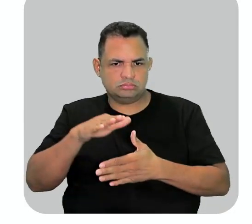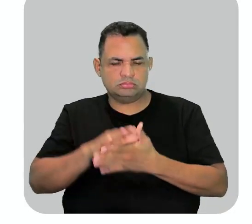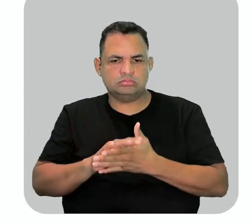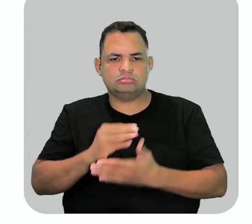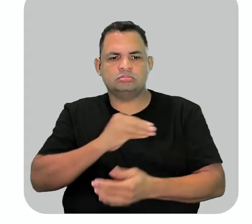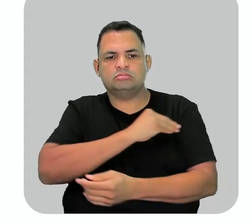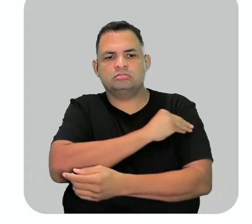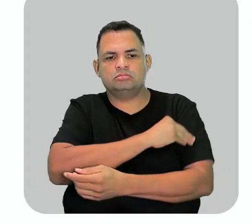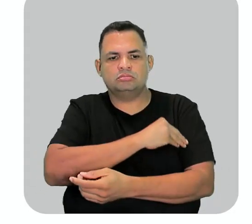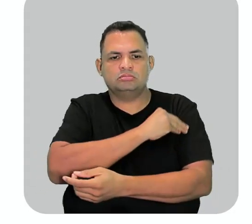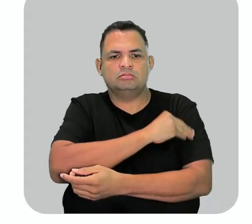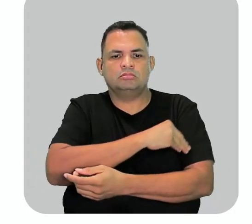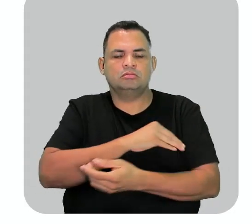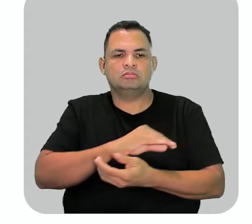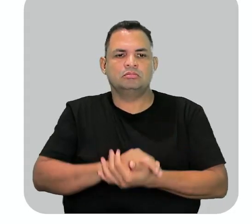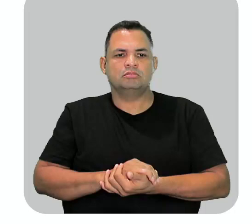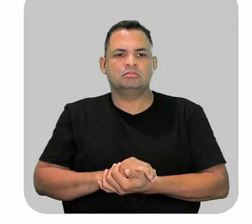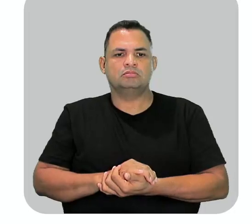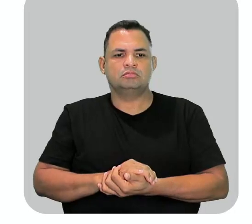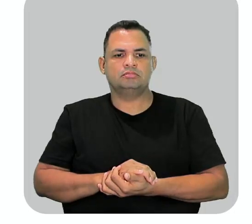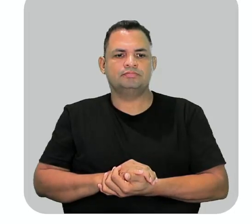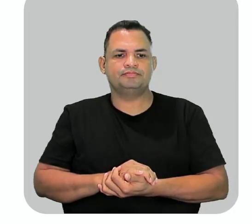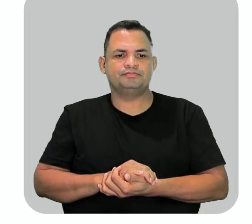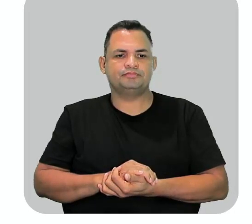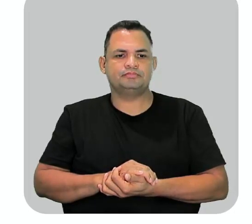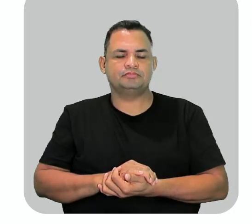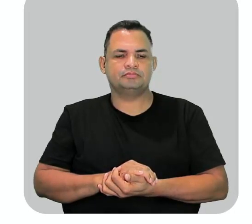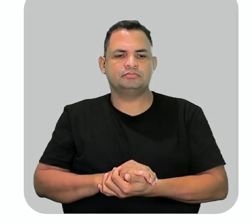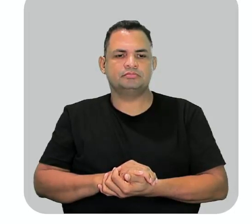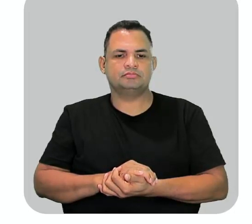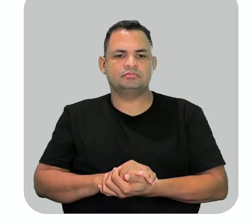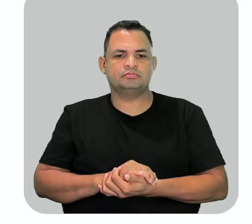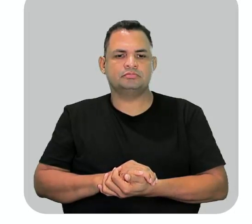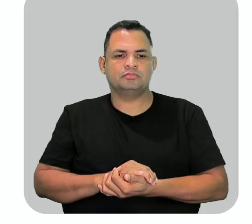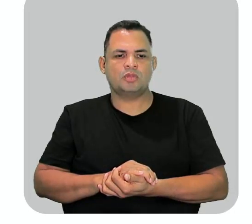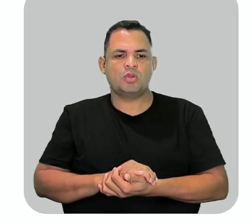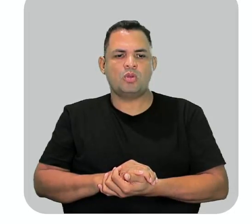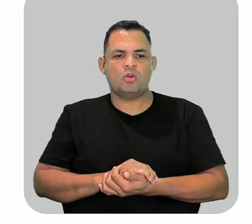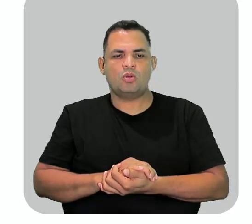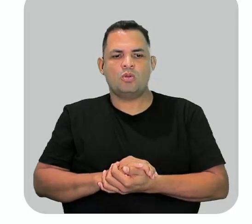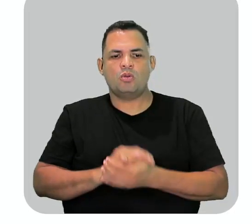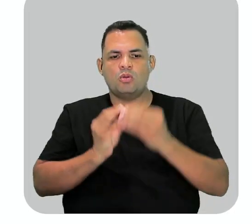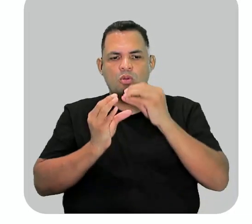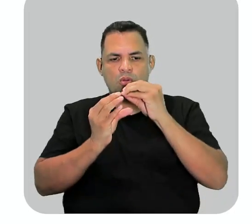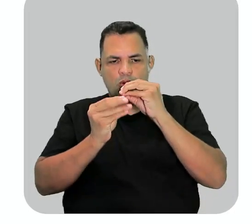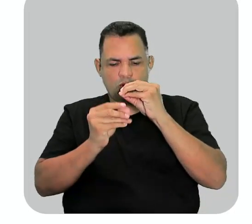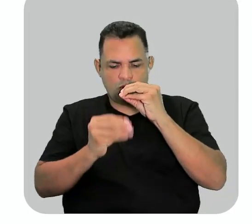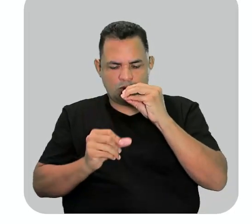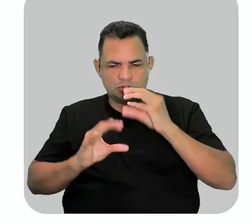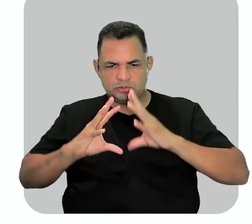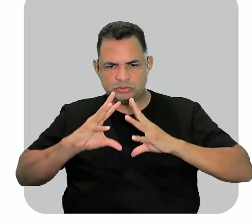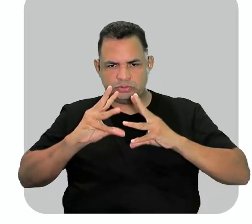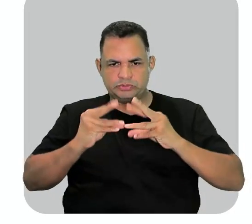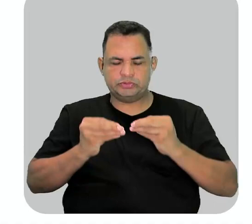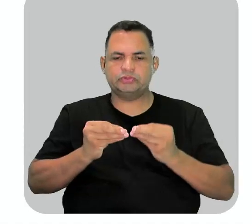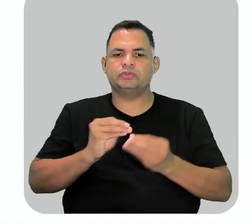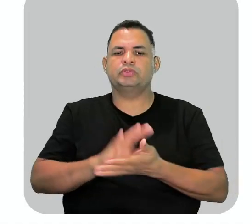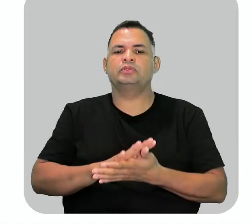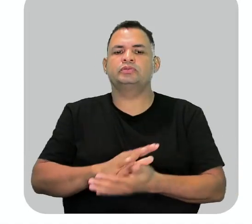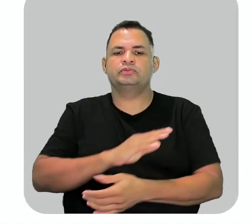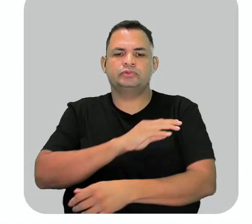oxidação parcial do álcool, D, oxidação completa, né,